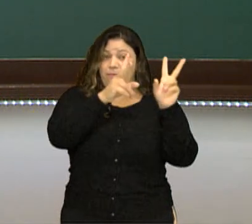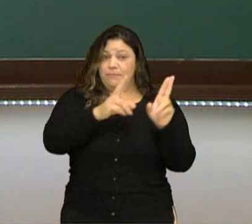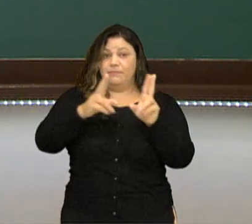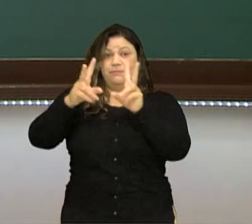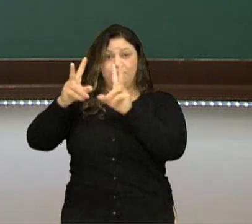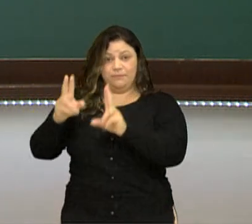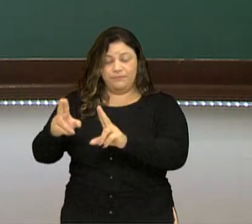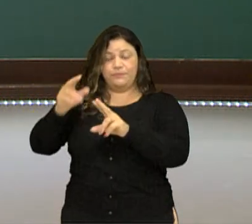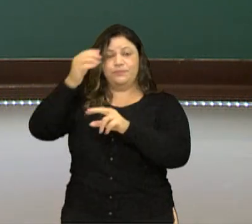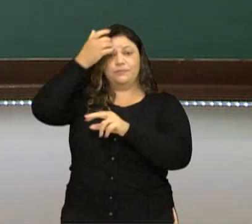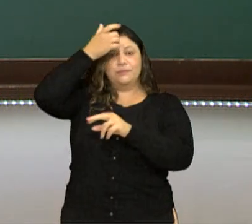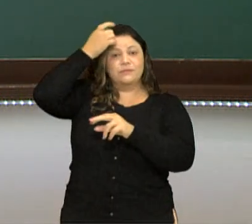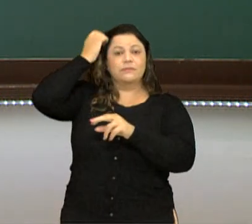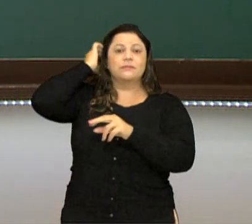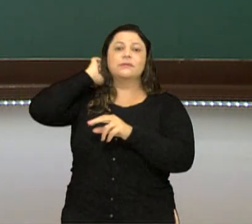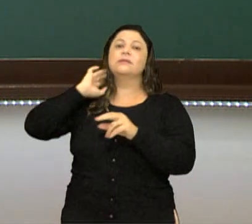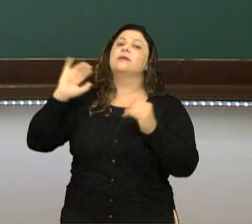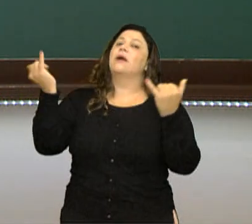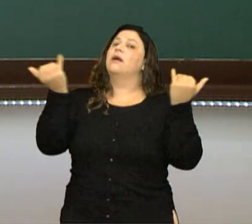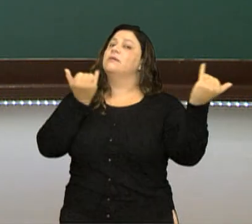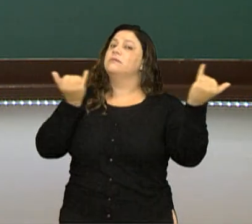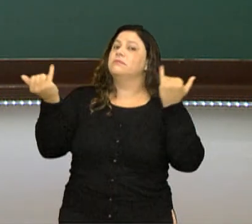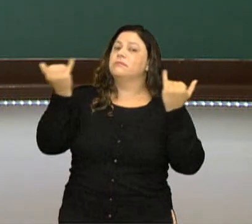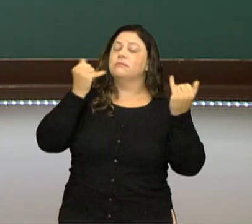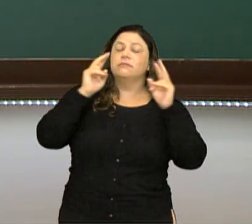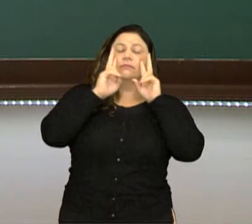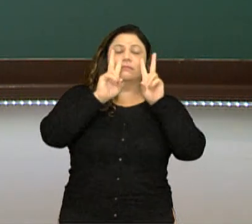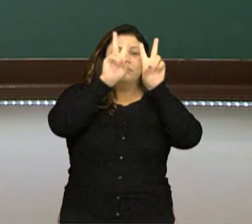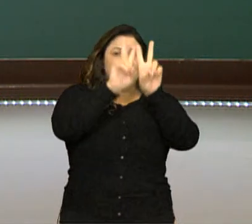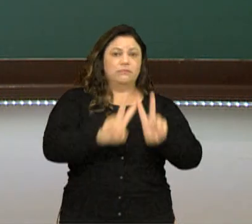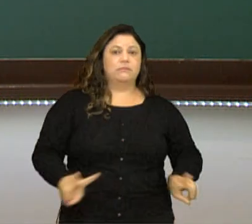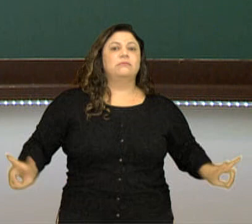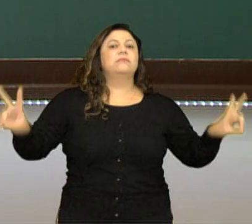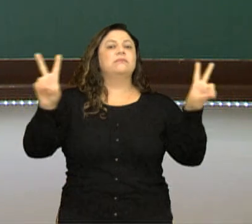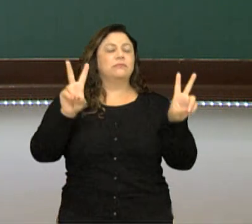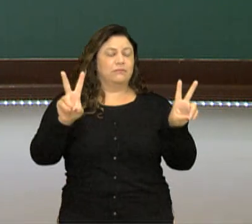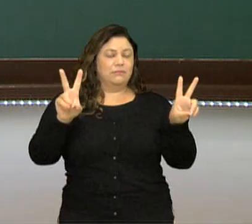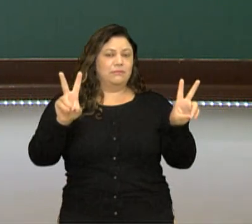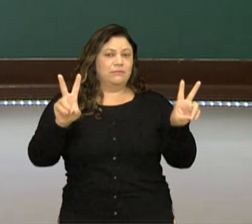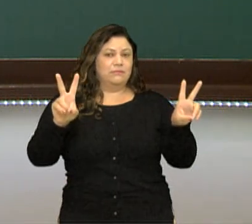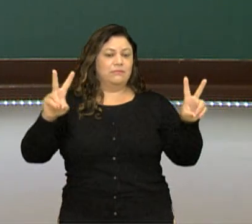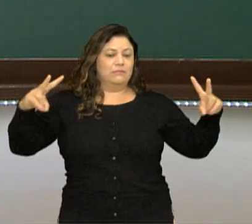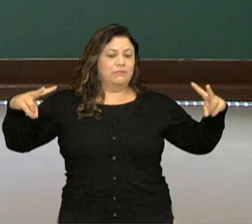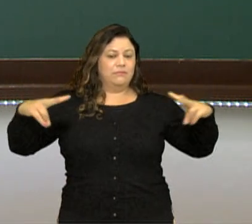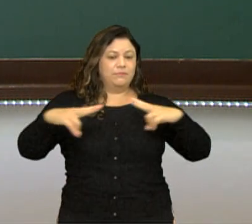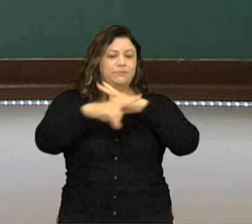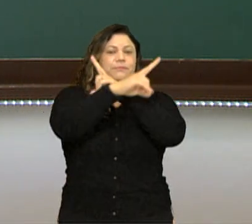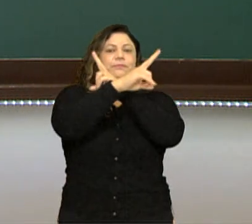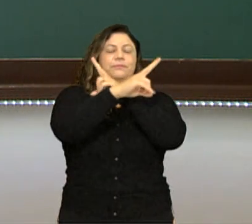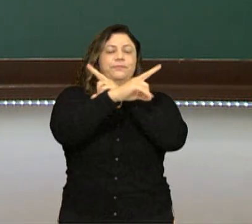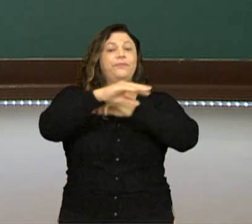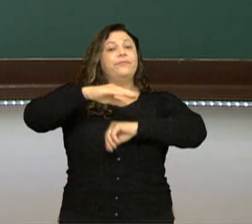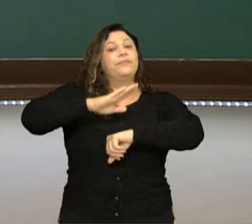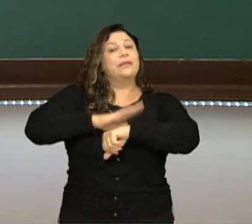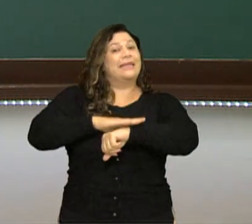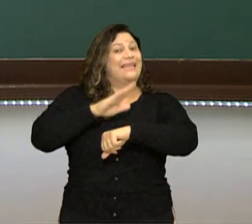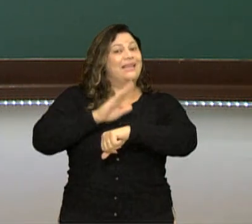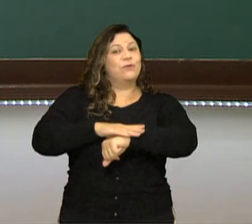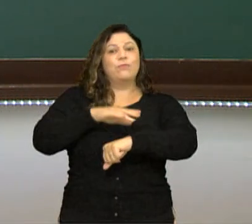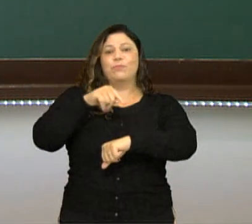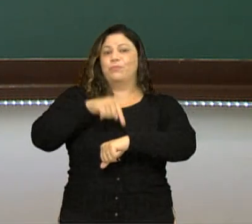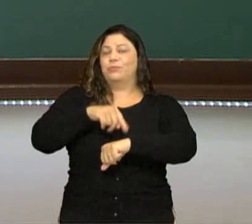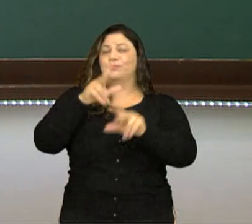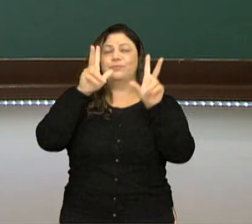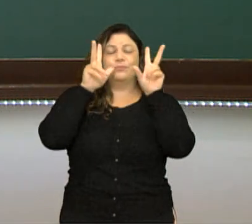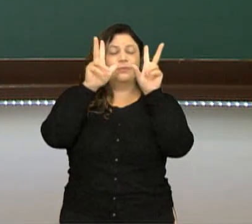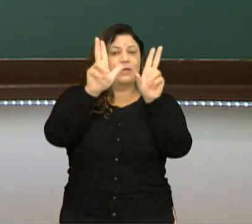Ou seja, ela traz informação visual e ela leva informação visual ao mesmo tempo, tá? Basicamente assim,